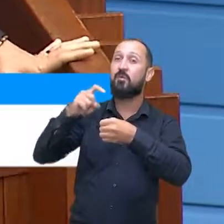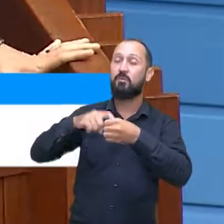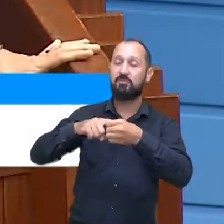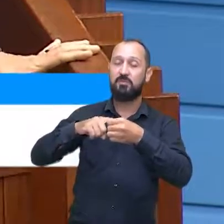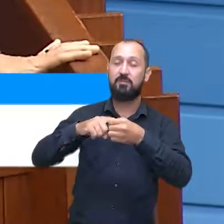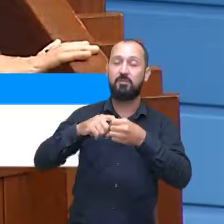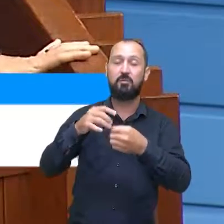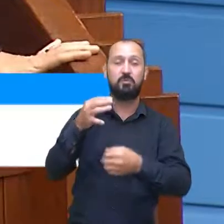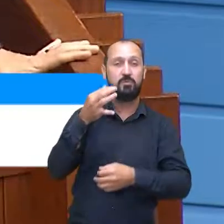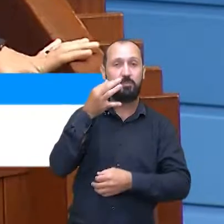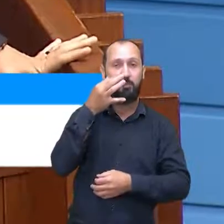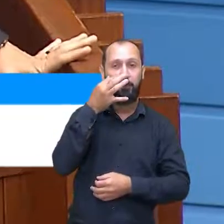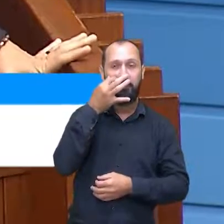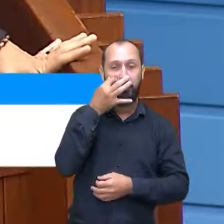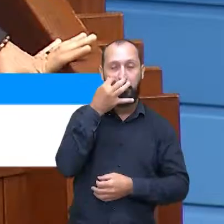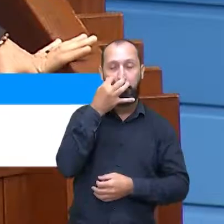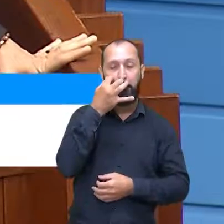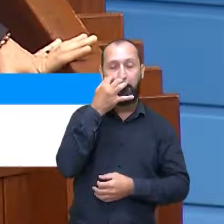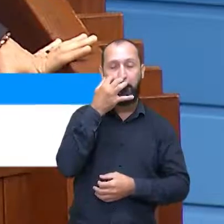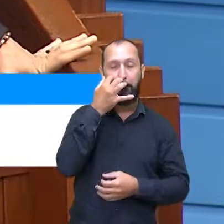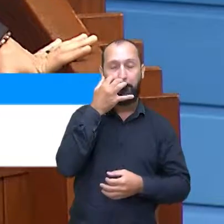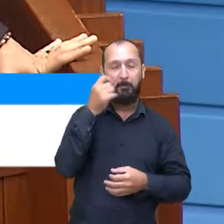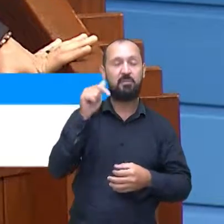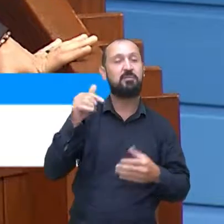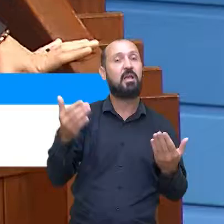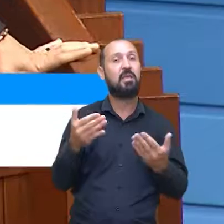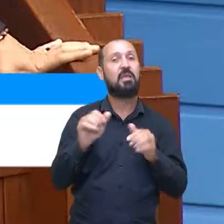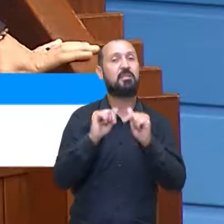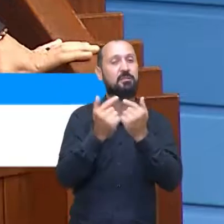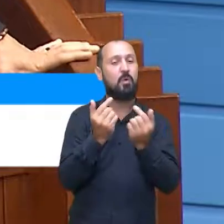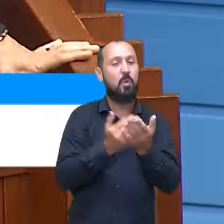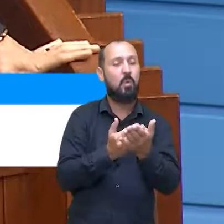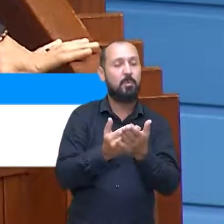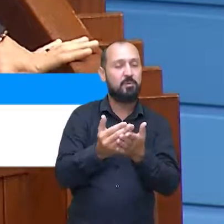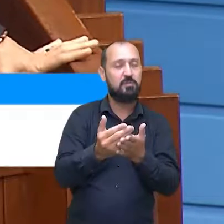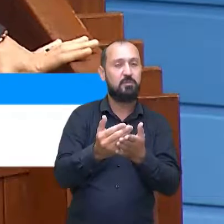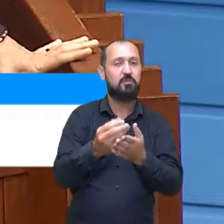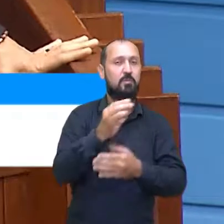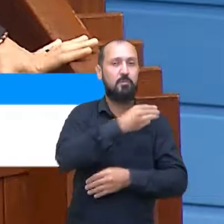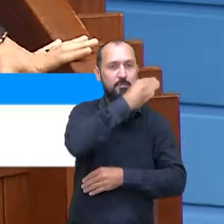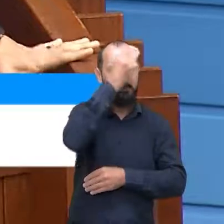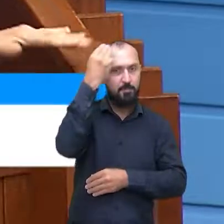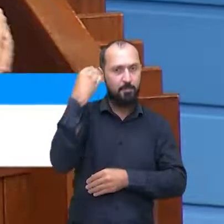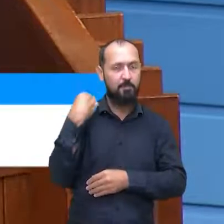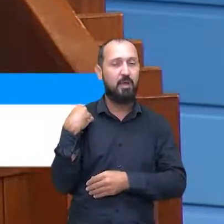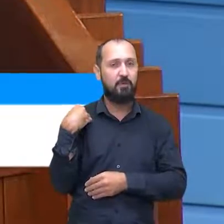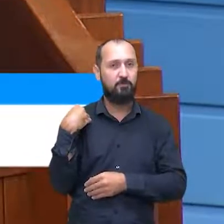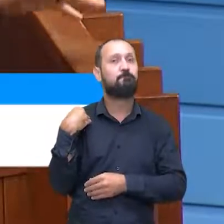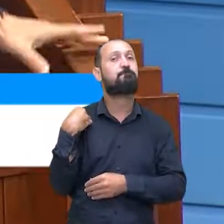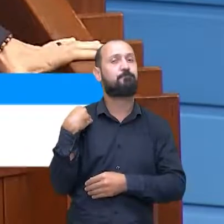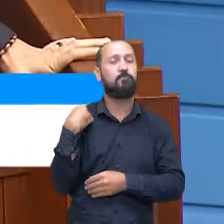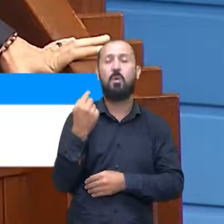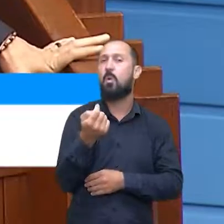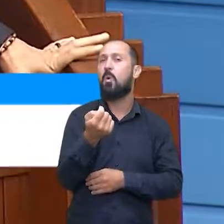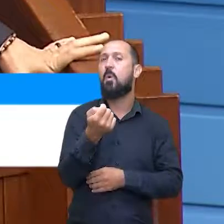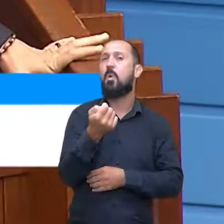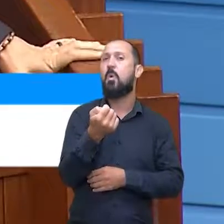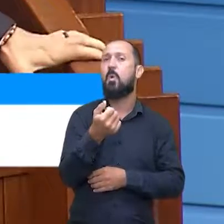aqui as sessões presenciais, né, da nossa casa. A partir de maio, acredito que